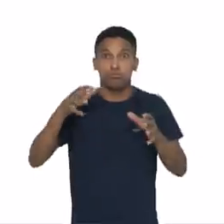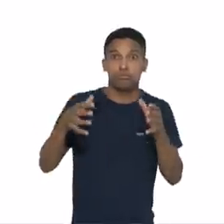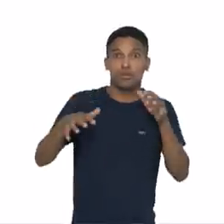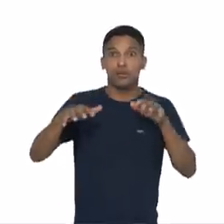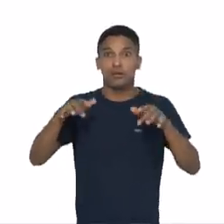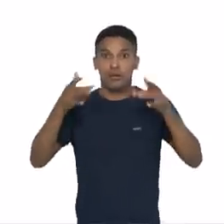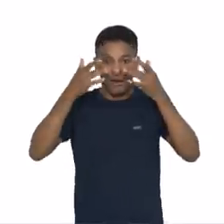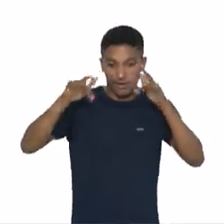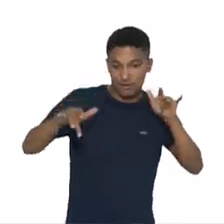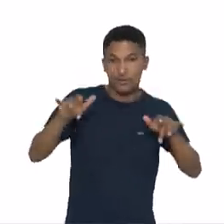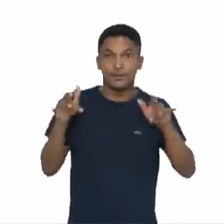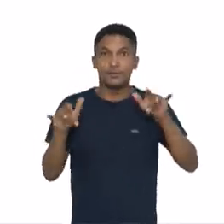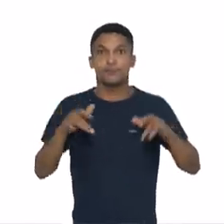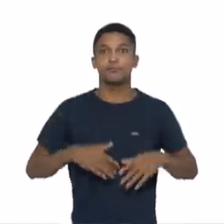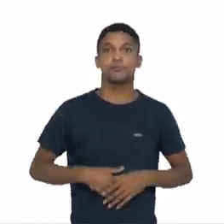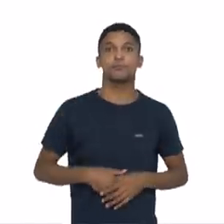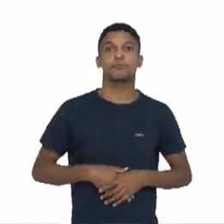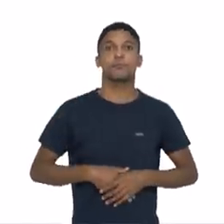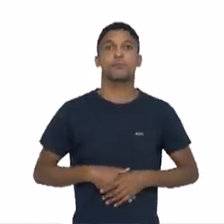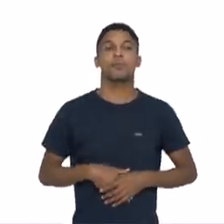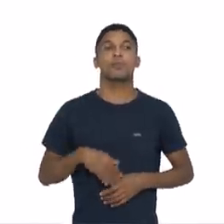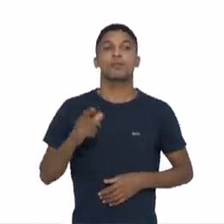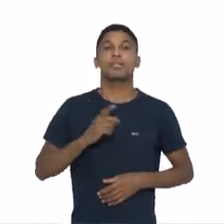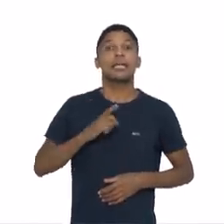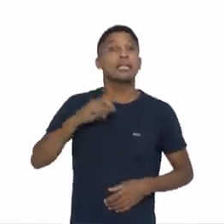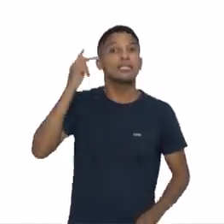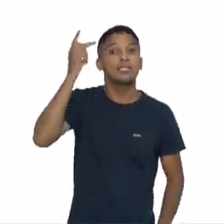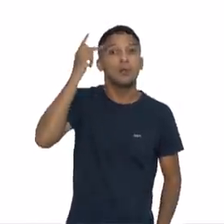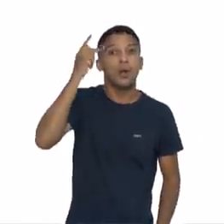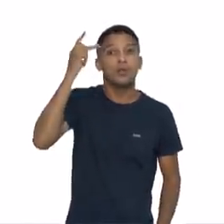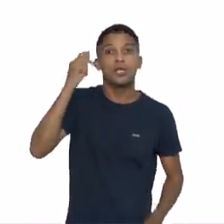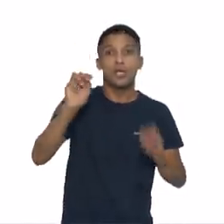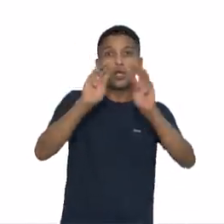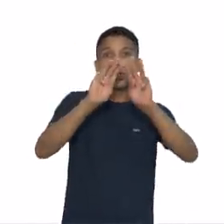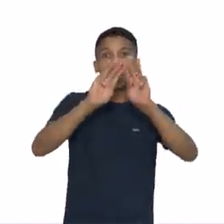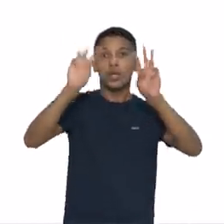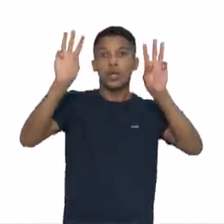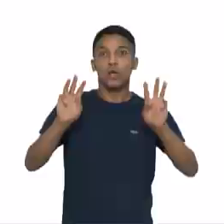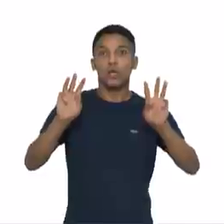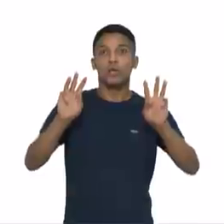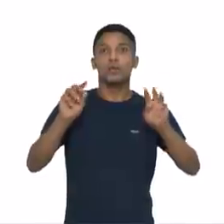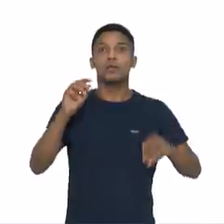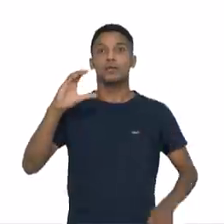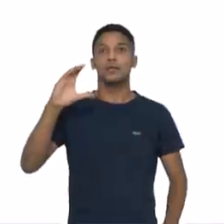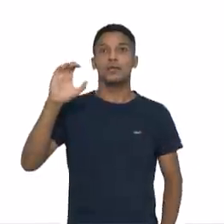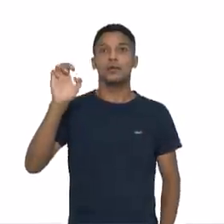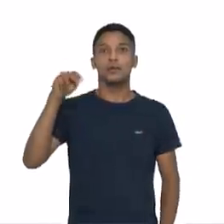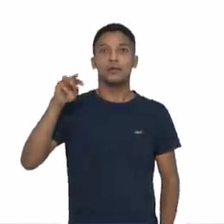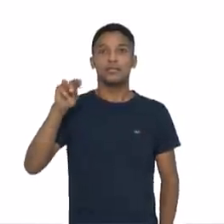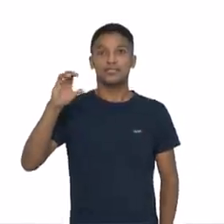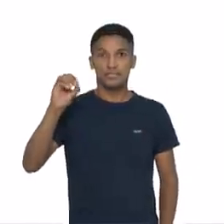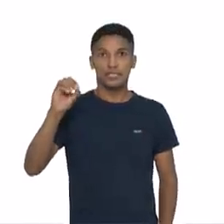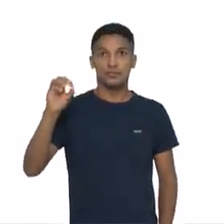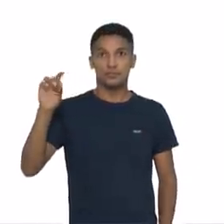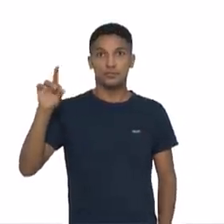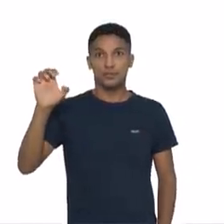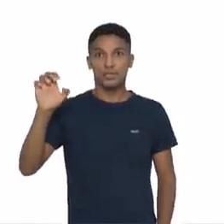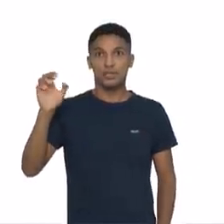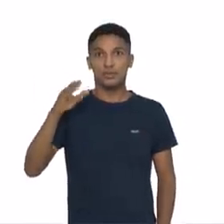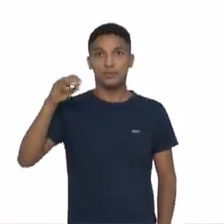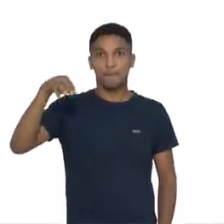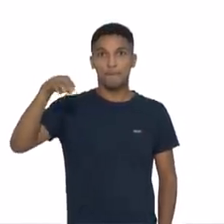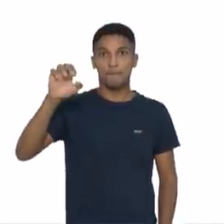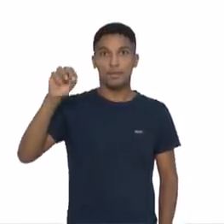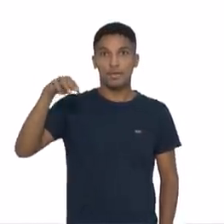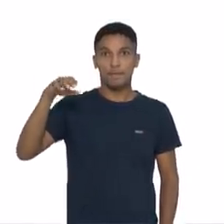Nós temos em São Paulo o Centro de Memória do Circo, né? Então, ele é localizado em São Paulo, possibilita ao público conhecer mais sobre a arte circense